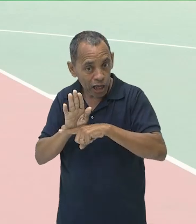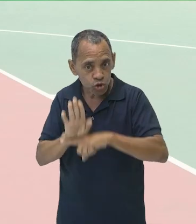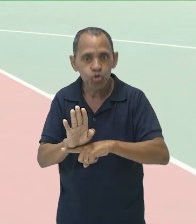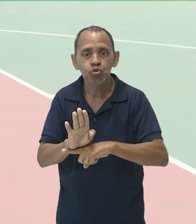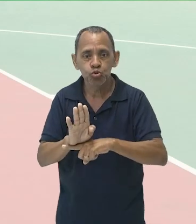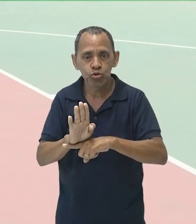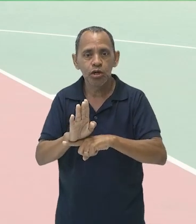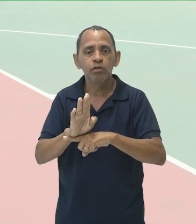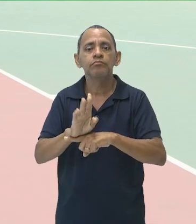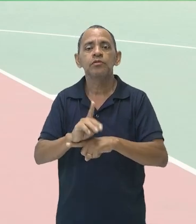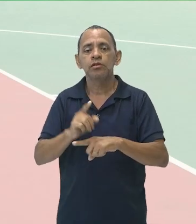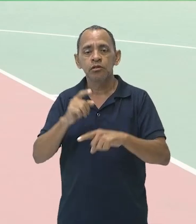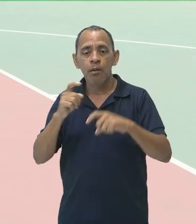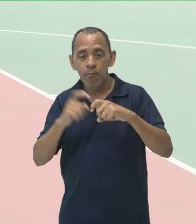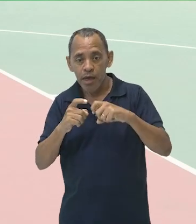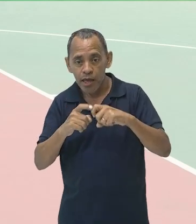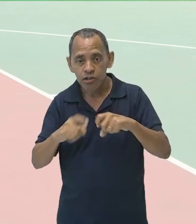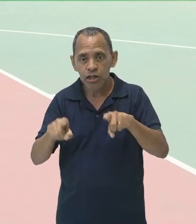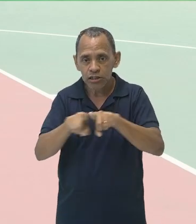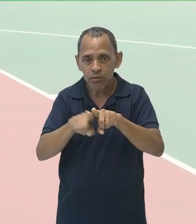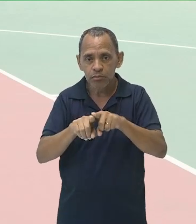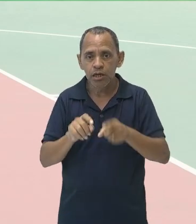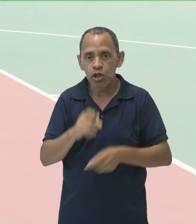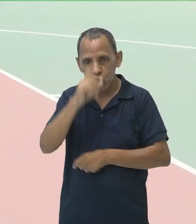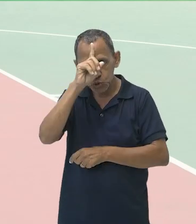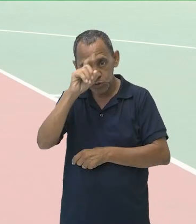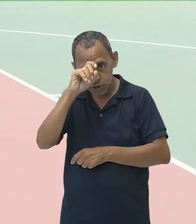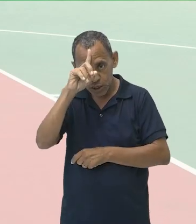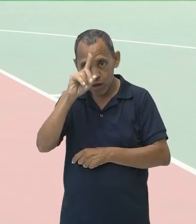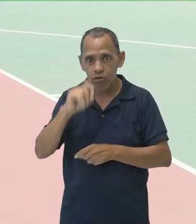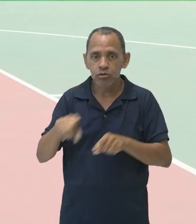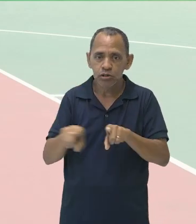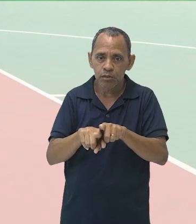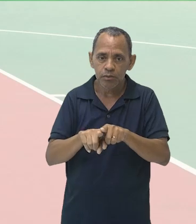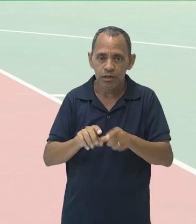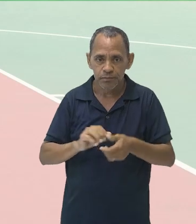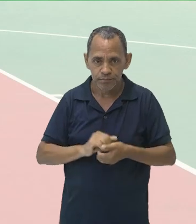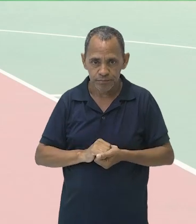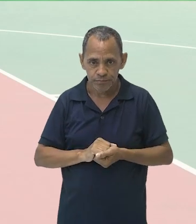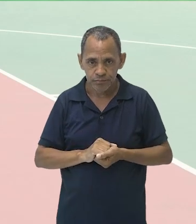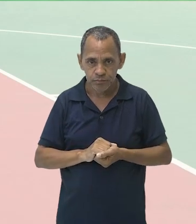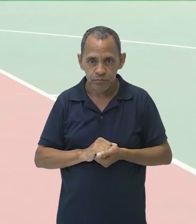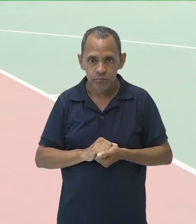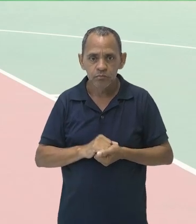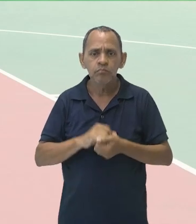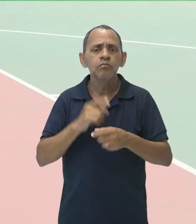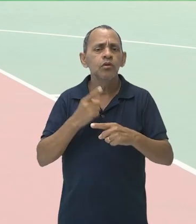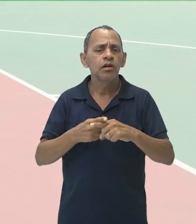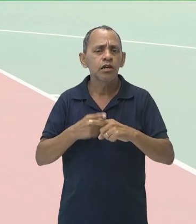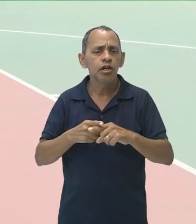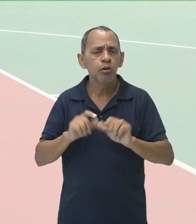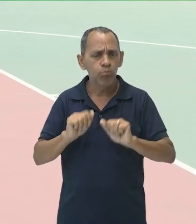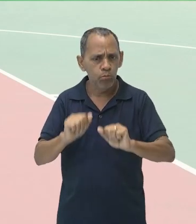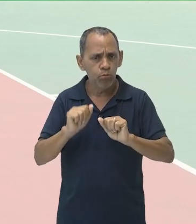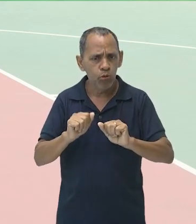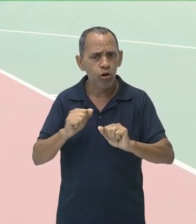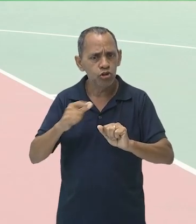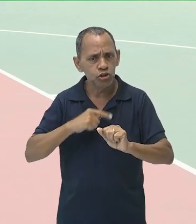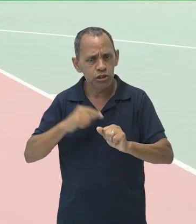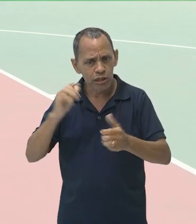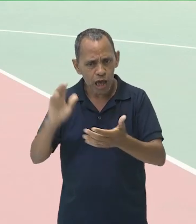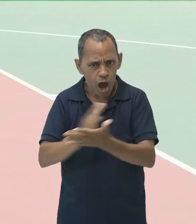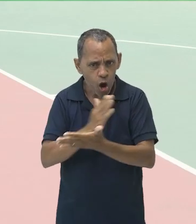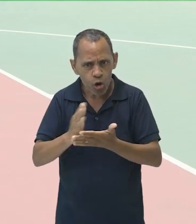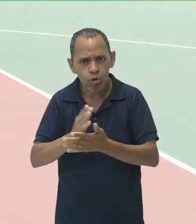se a pessoa ficar desmaiando o tempo todo, procure ajuda médica, porque isso pode sinalizar alguma